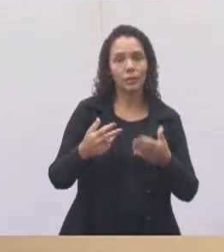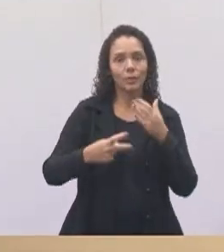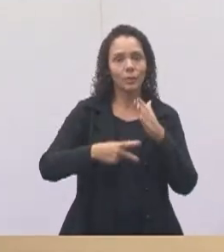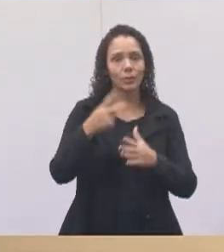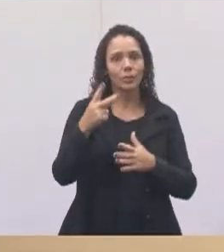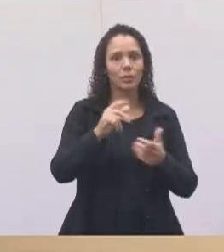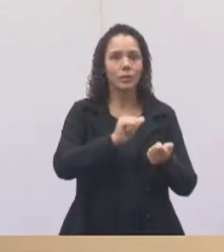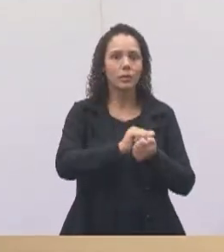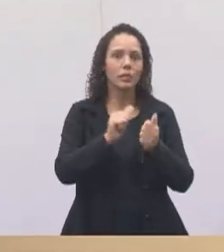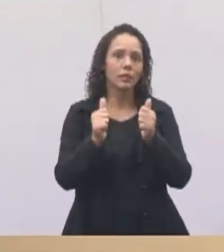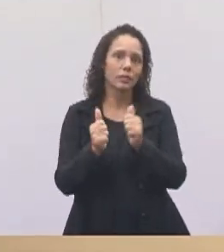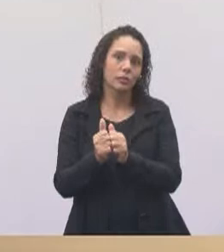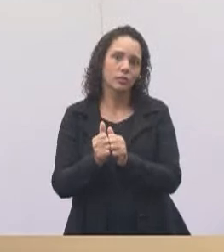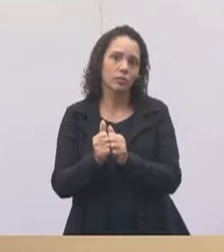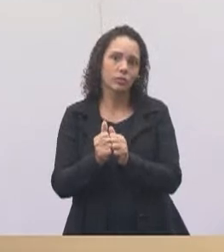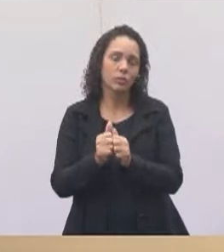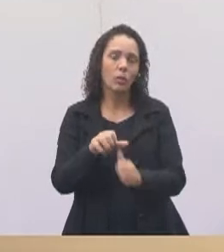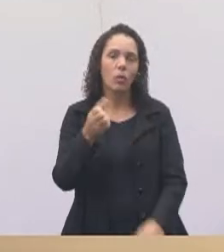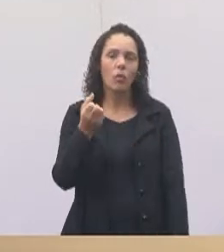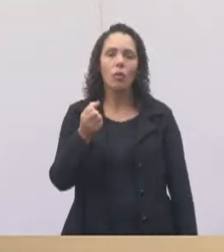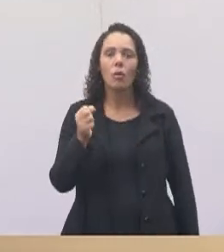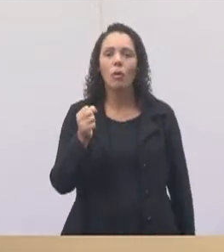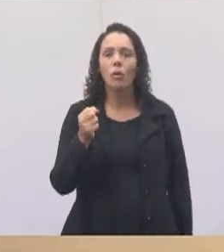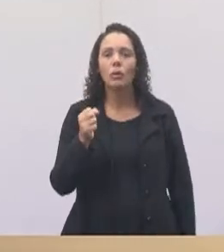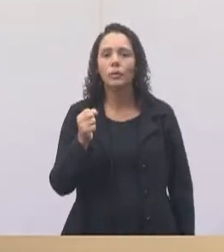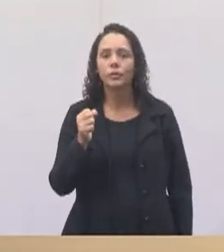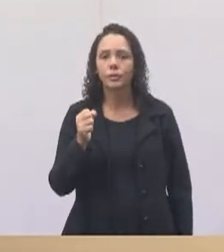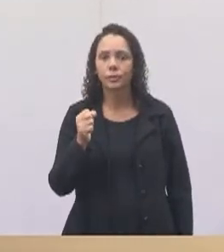artigos. 8 deles